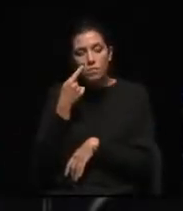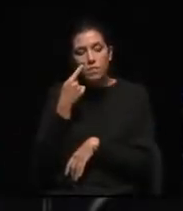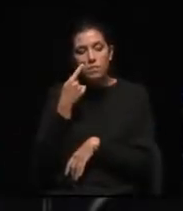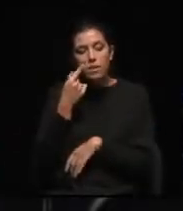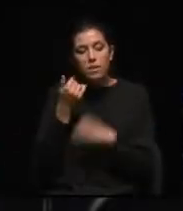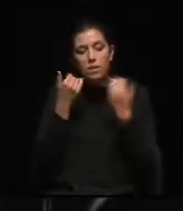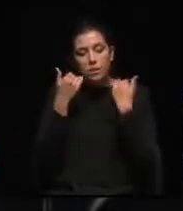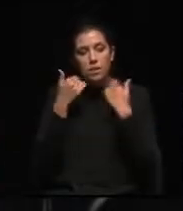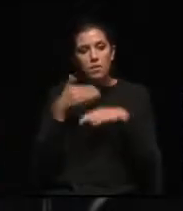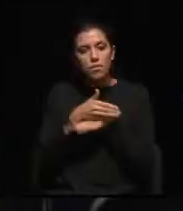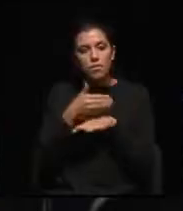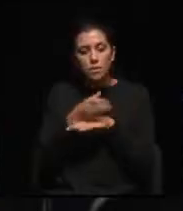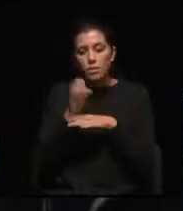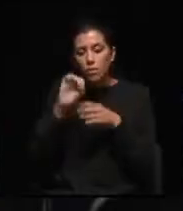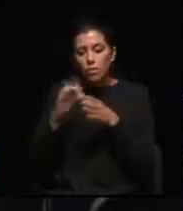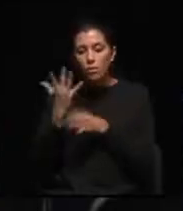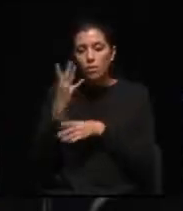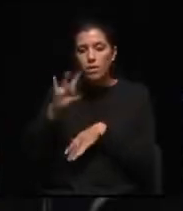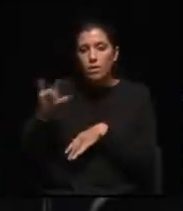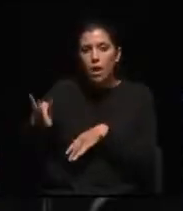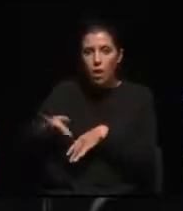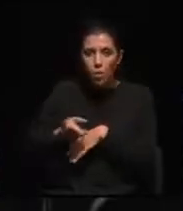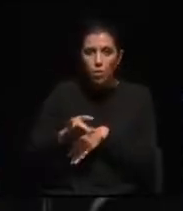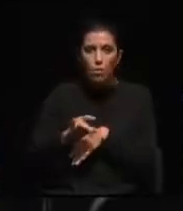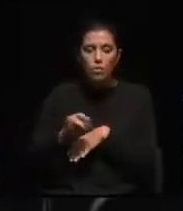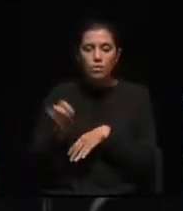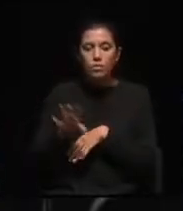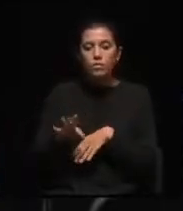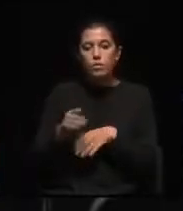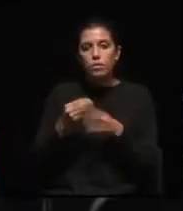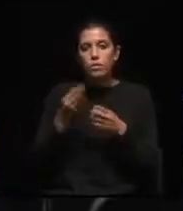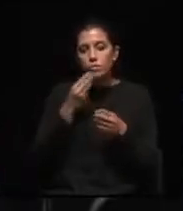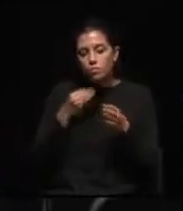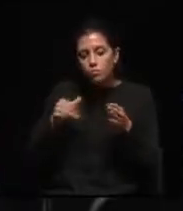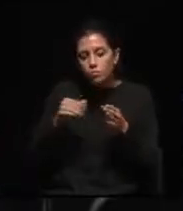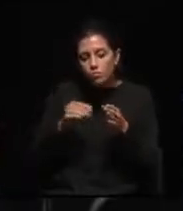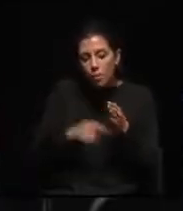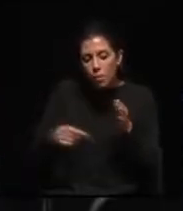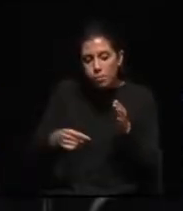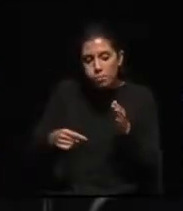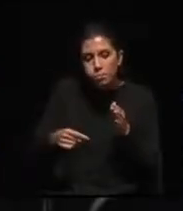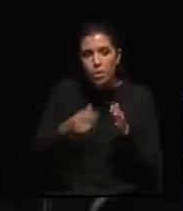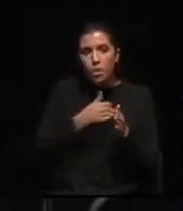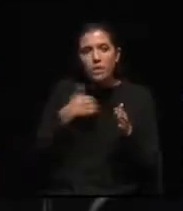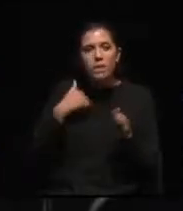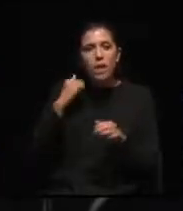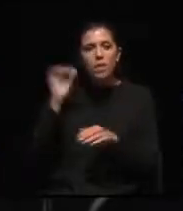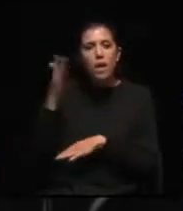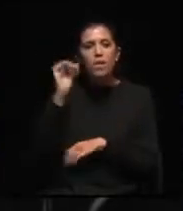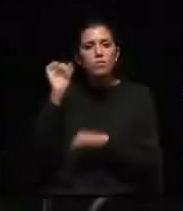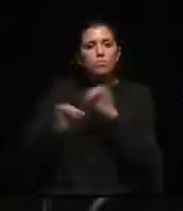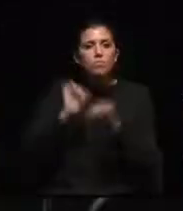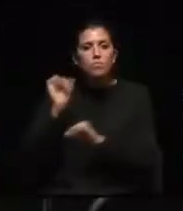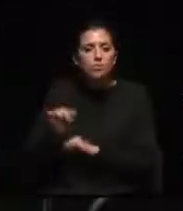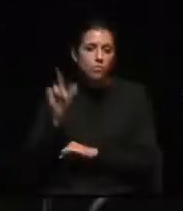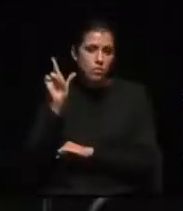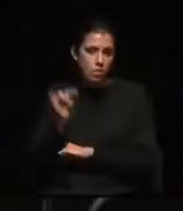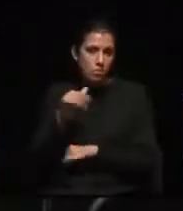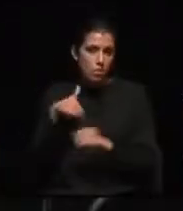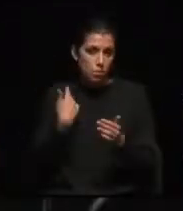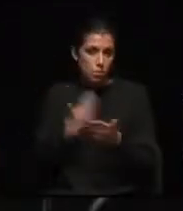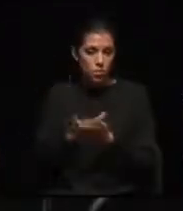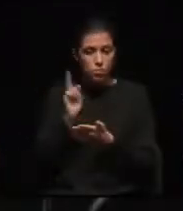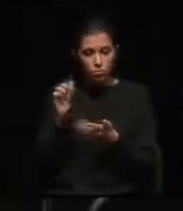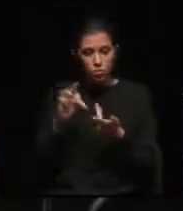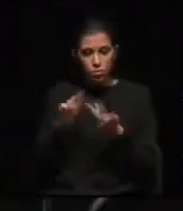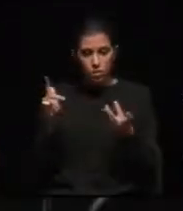dos exemplares arbóreos, o estado fitossanitário e as intervenções realizadas e programadas. Propomos também que a